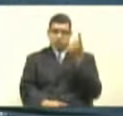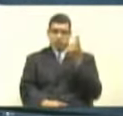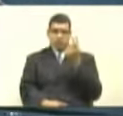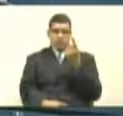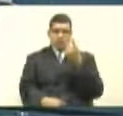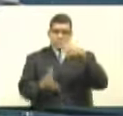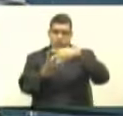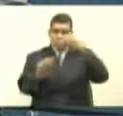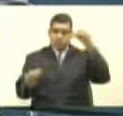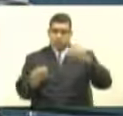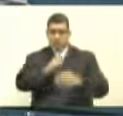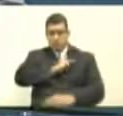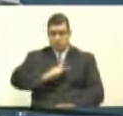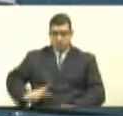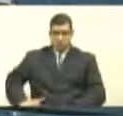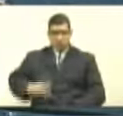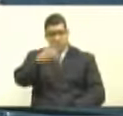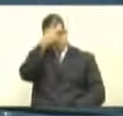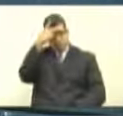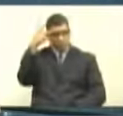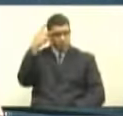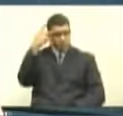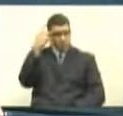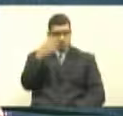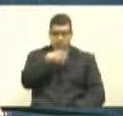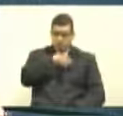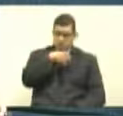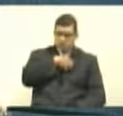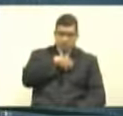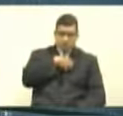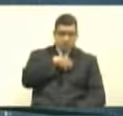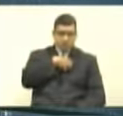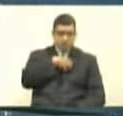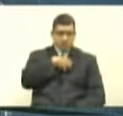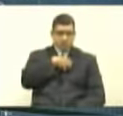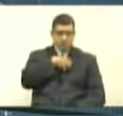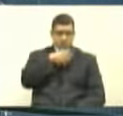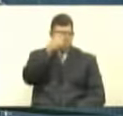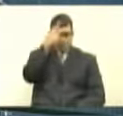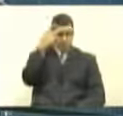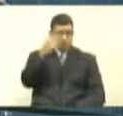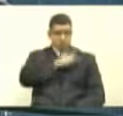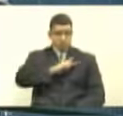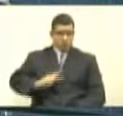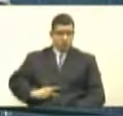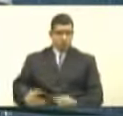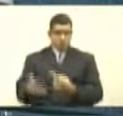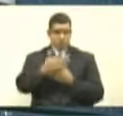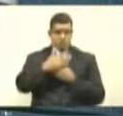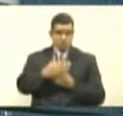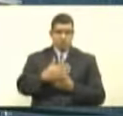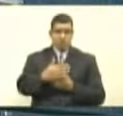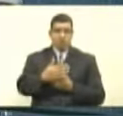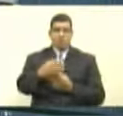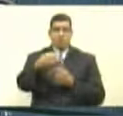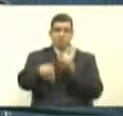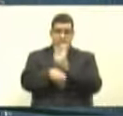espírito público das pessoas e no desejo dos agentes públicos de defender o patrimônio do